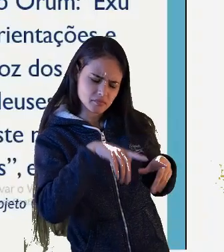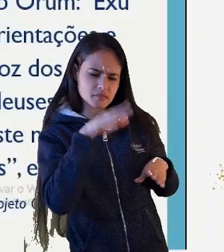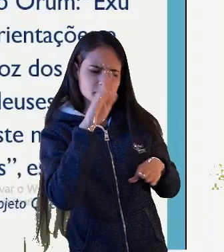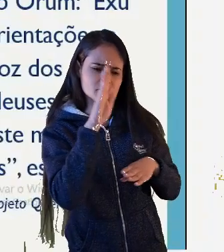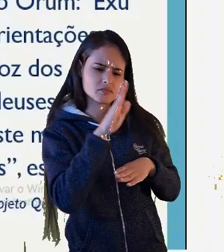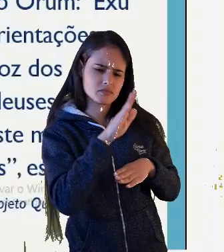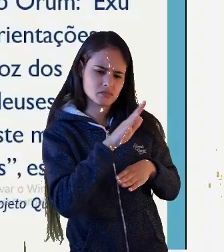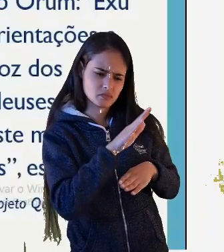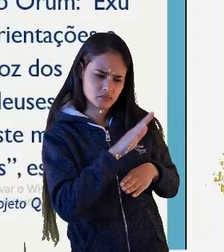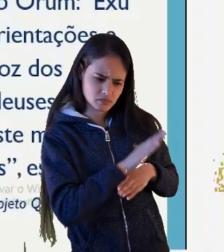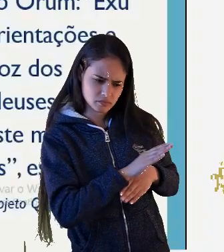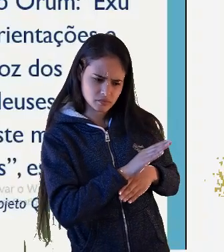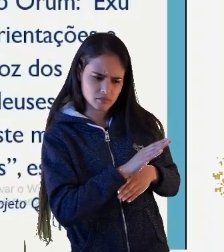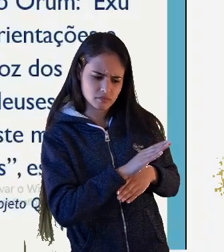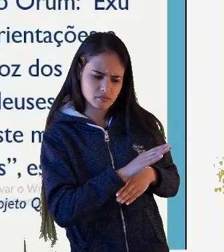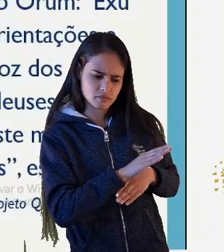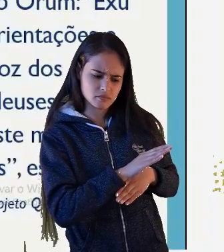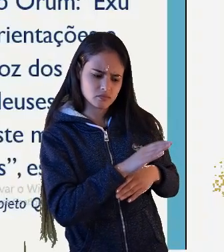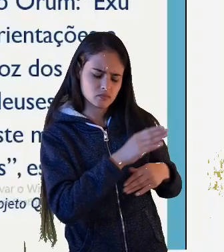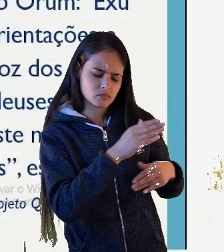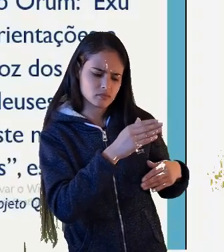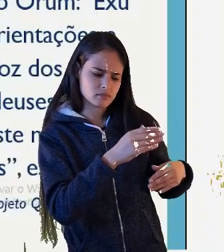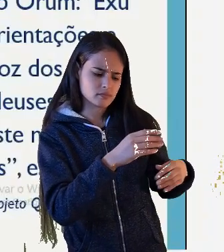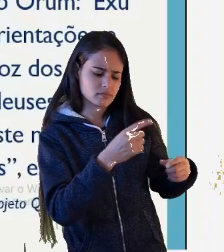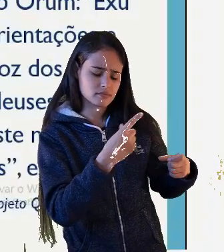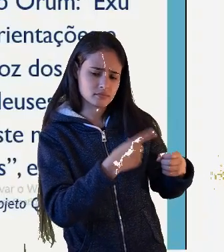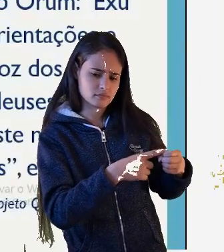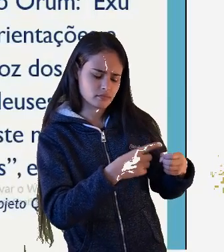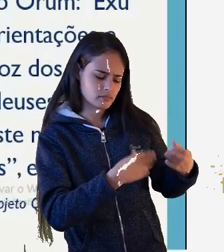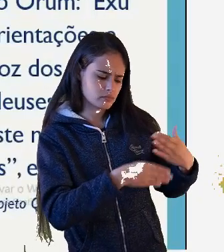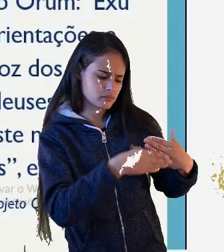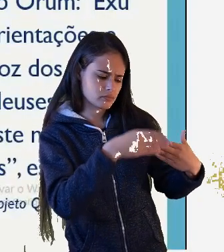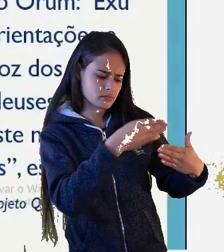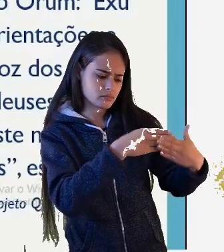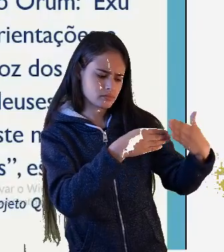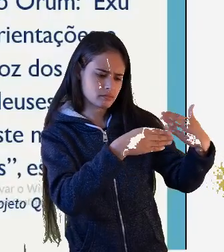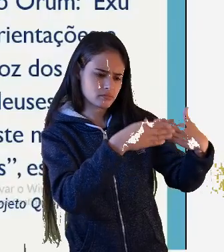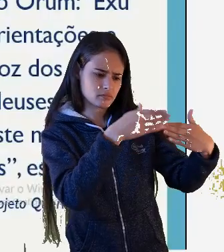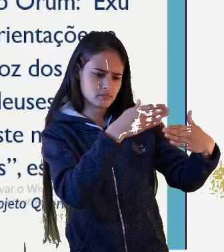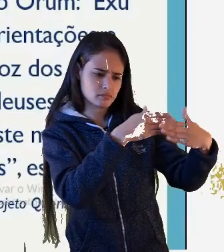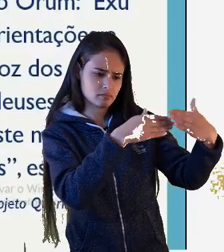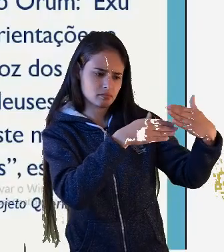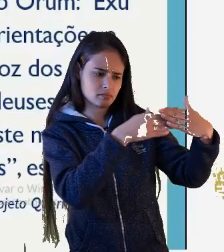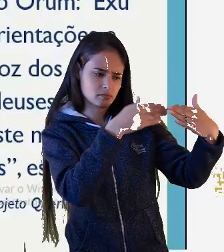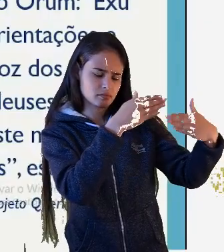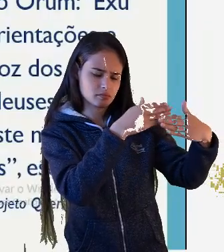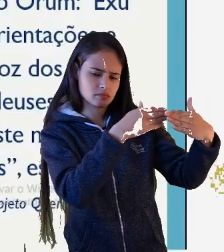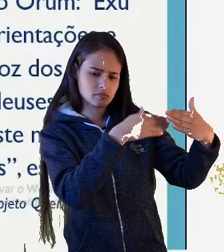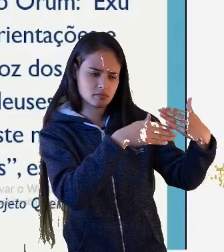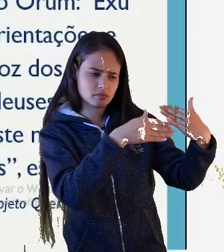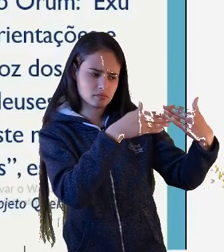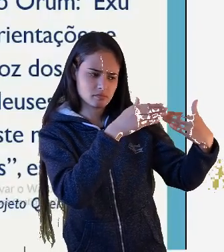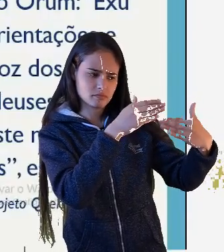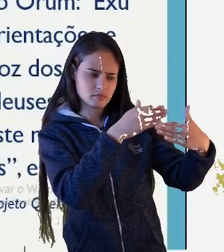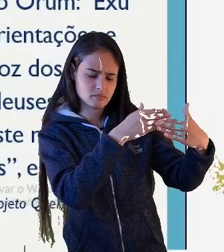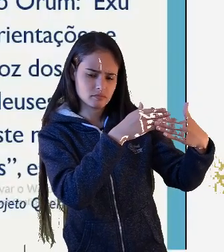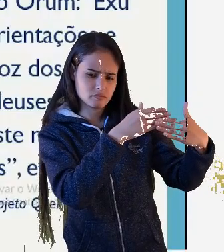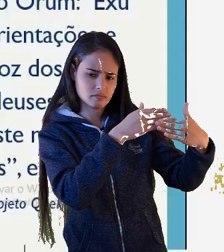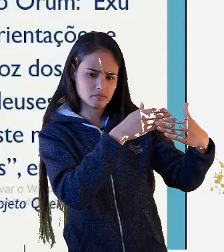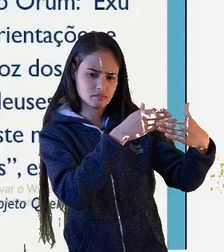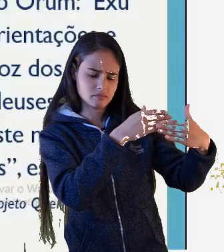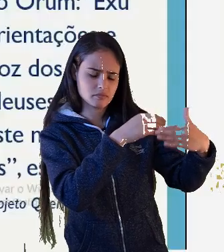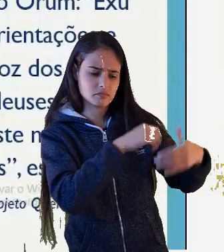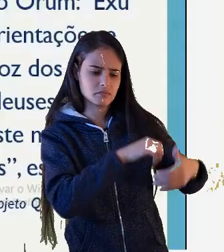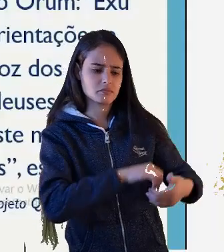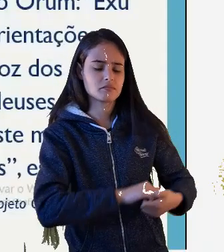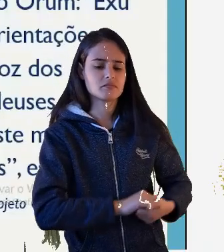espiritualizadas, né, e aí uma católica fervorosa lá da cidade, né, fez um vídeo